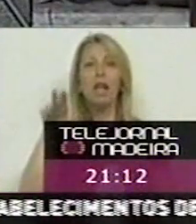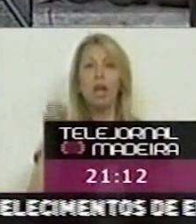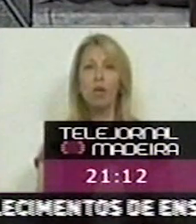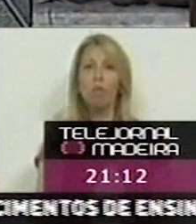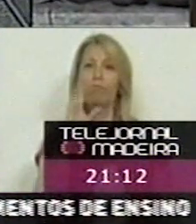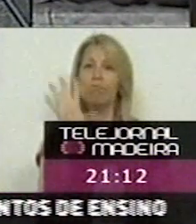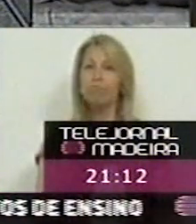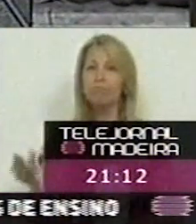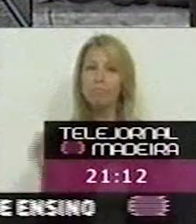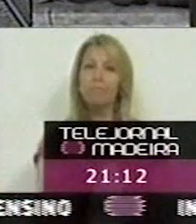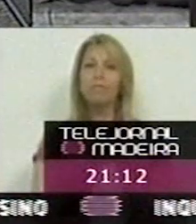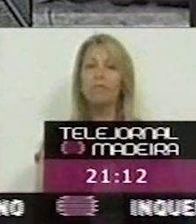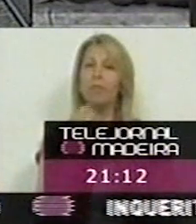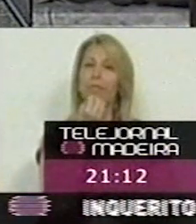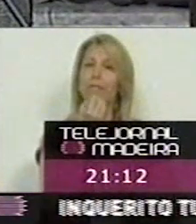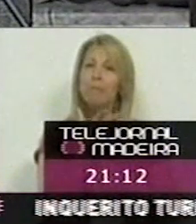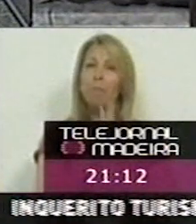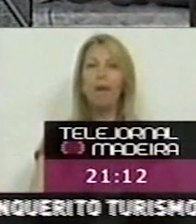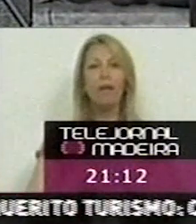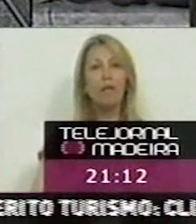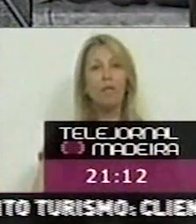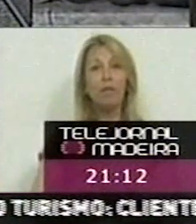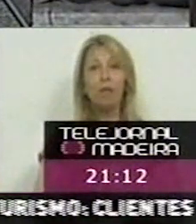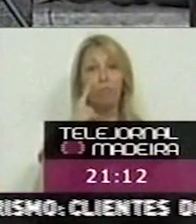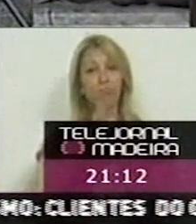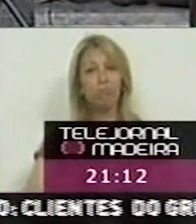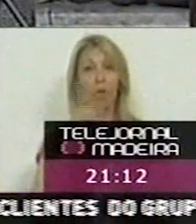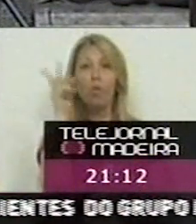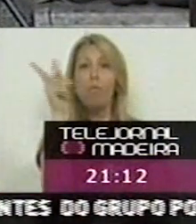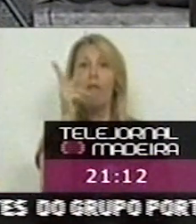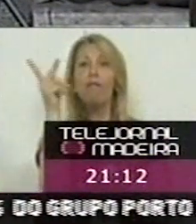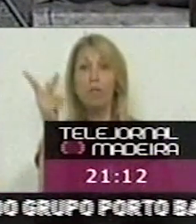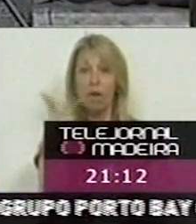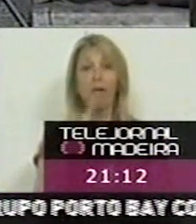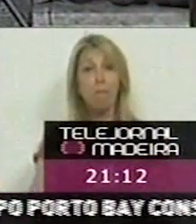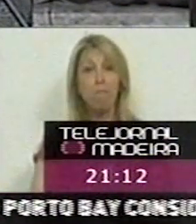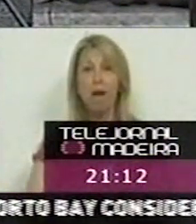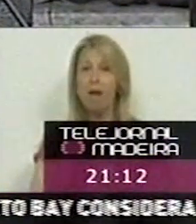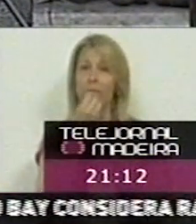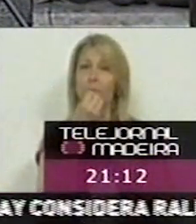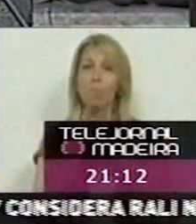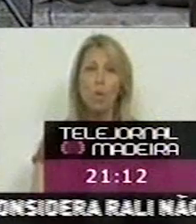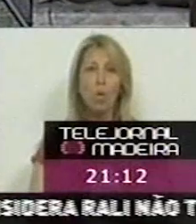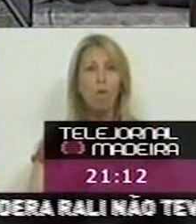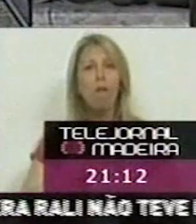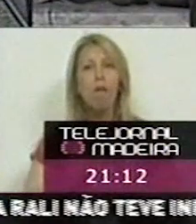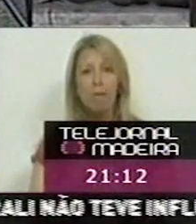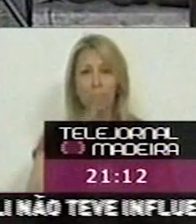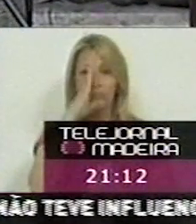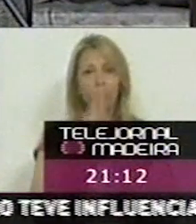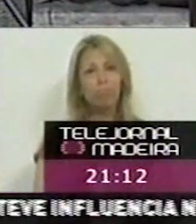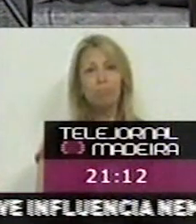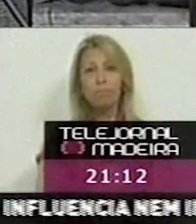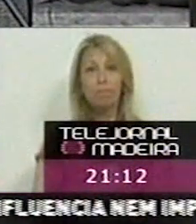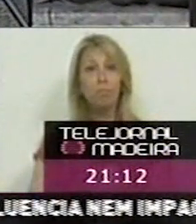caráter afável e fraterno e o testemunho de uma vida baseada na generosidade e na entrega às grandes